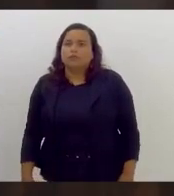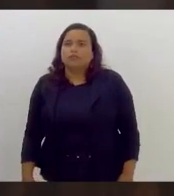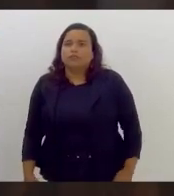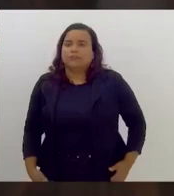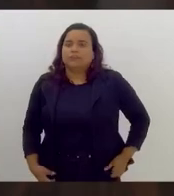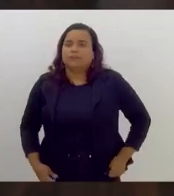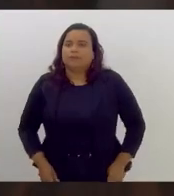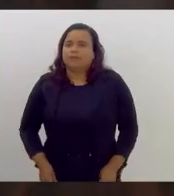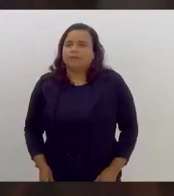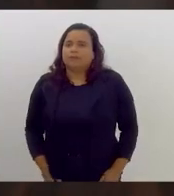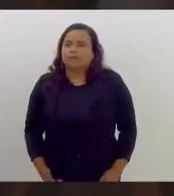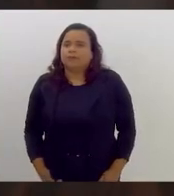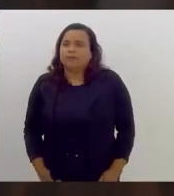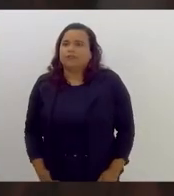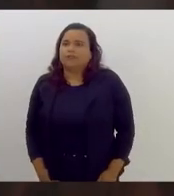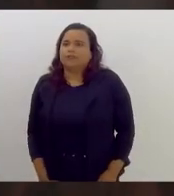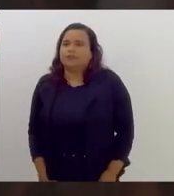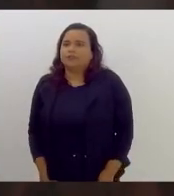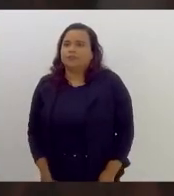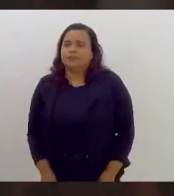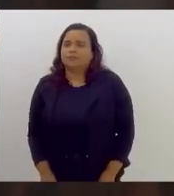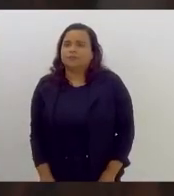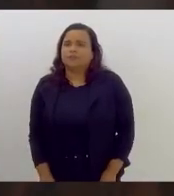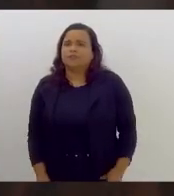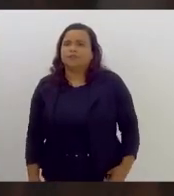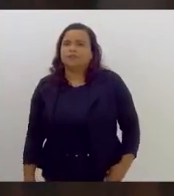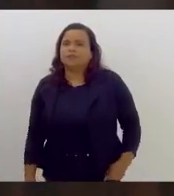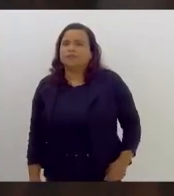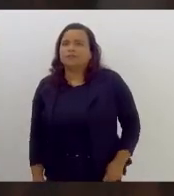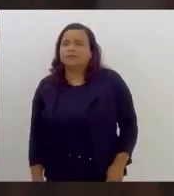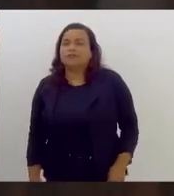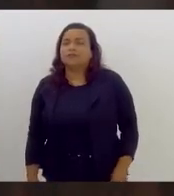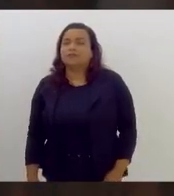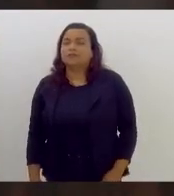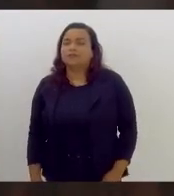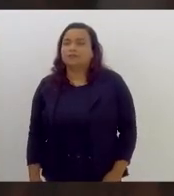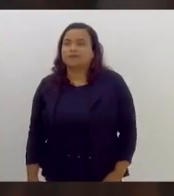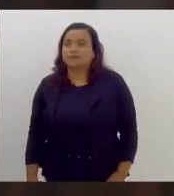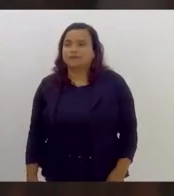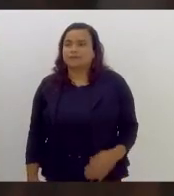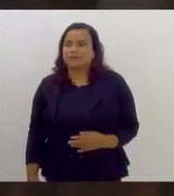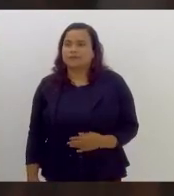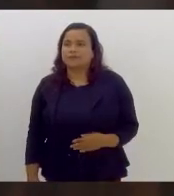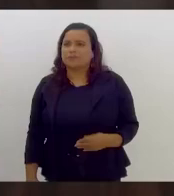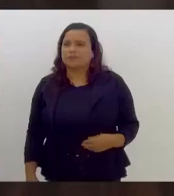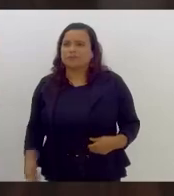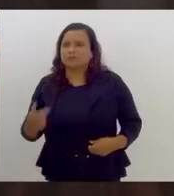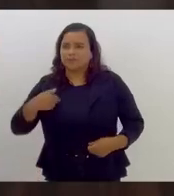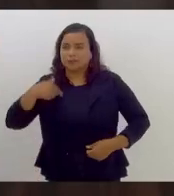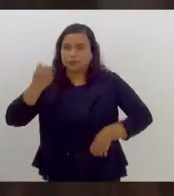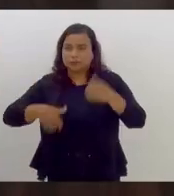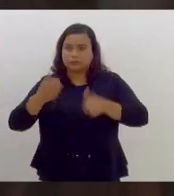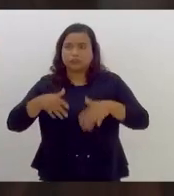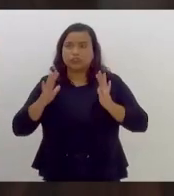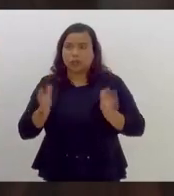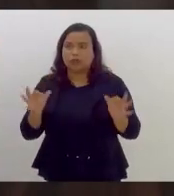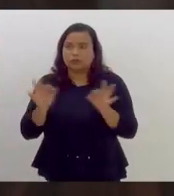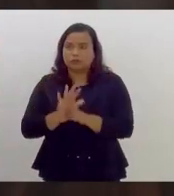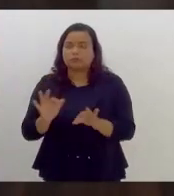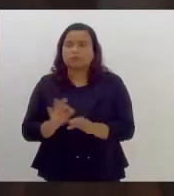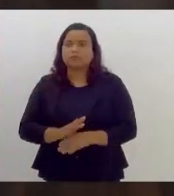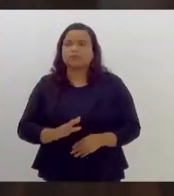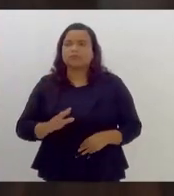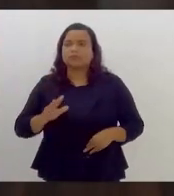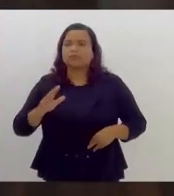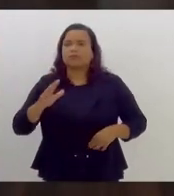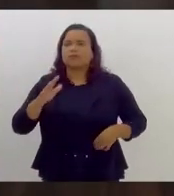Não foi entregue. Ok, ele quer que eu entregue. Então vamos, Chico. Eu cantei os